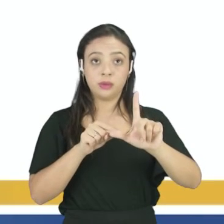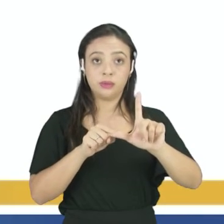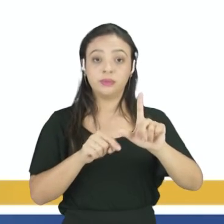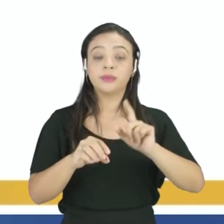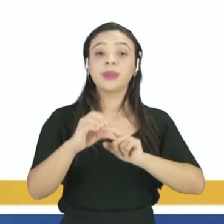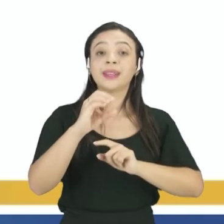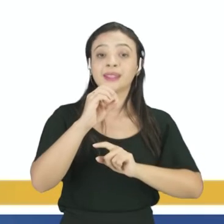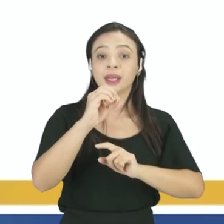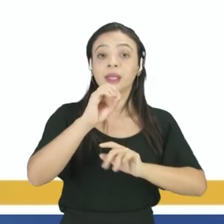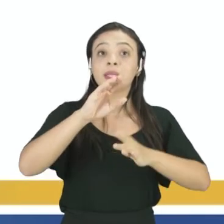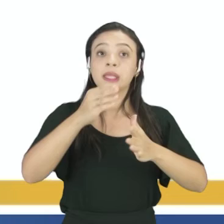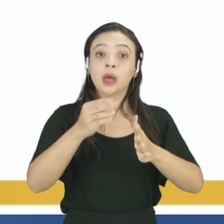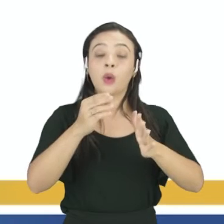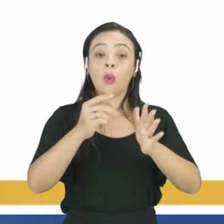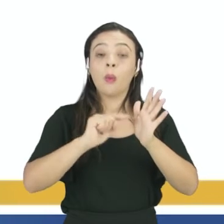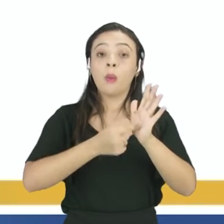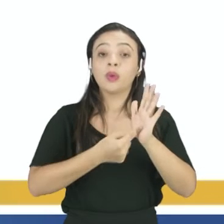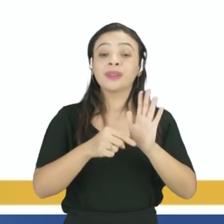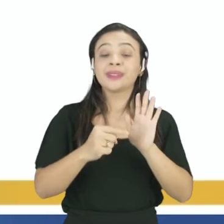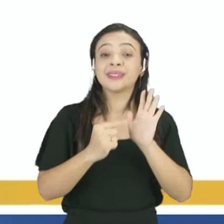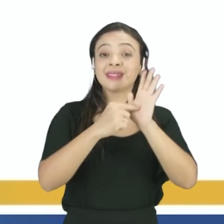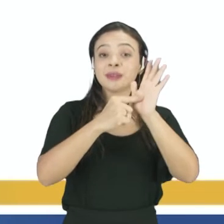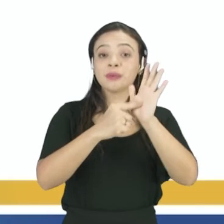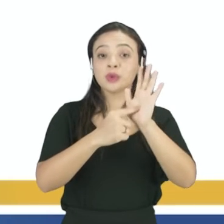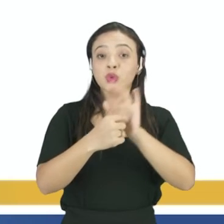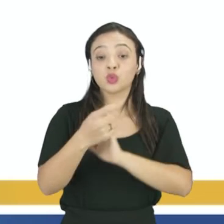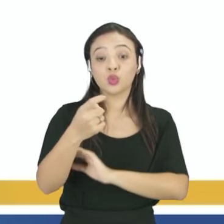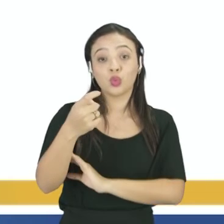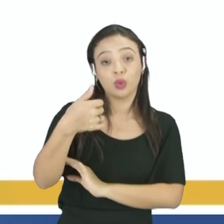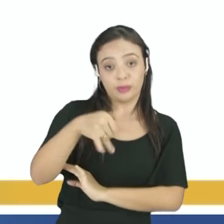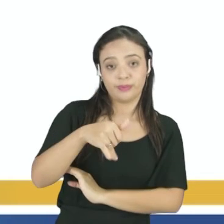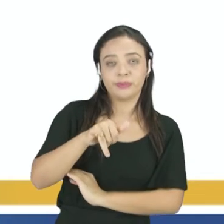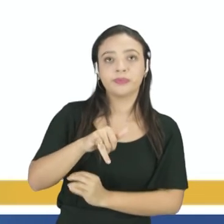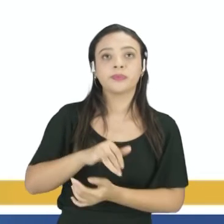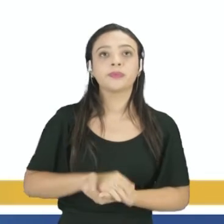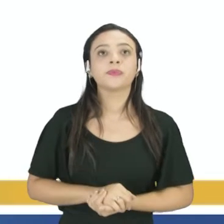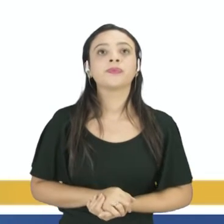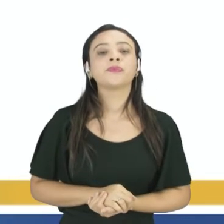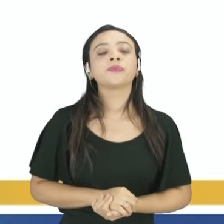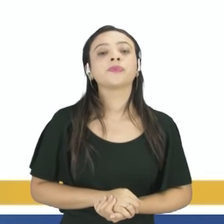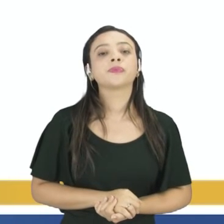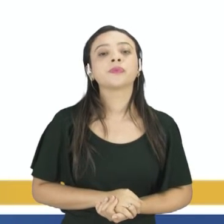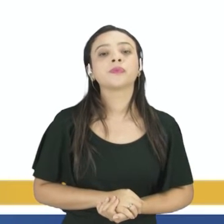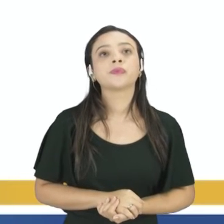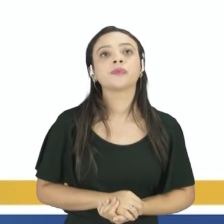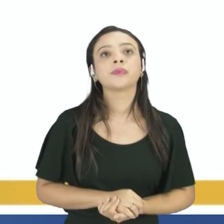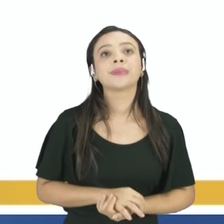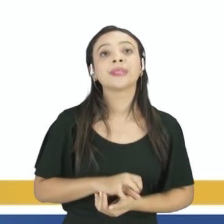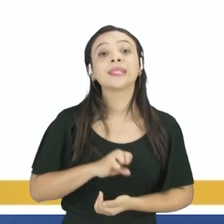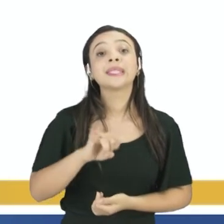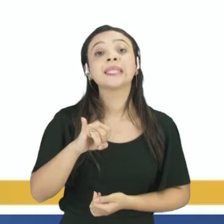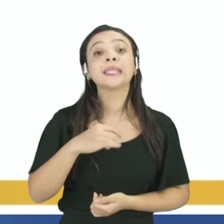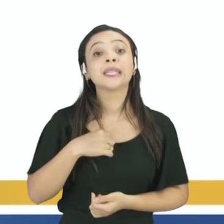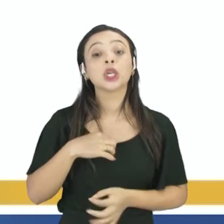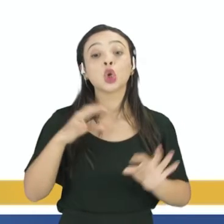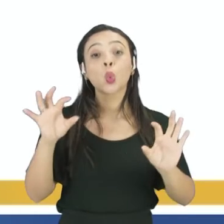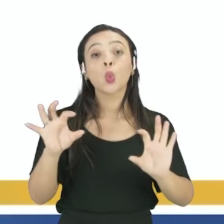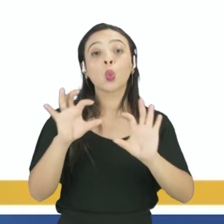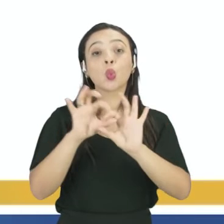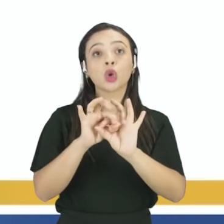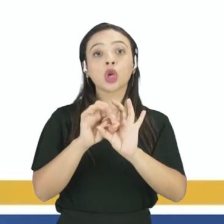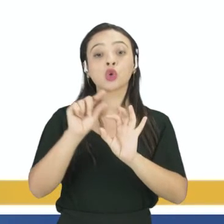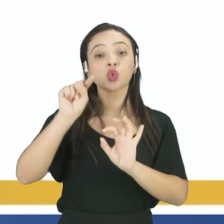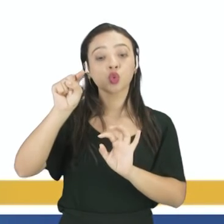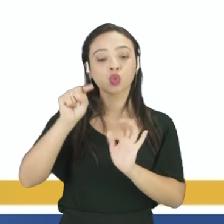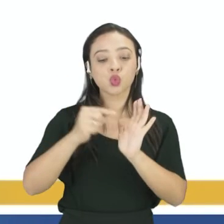ponto vai estar em cima do eixo y. Aqui o ponto menos 3 e 8, aqui o ponto 3 e 8. Se eu ligar esses pontos,